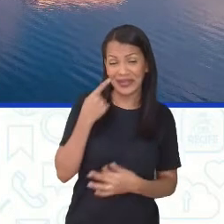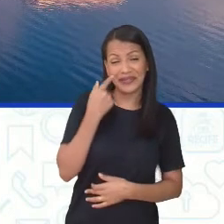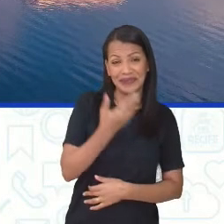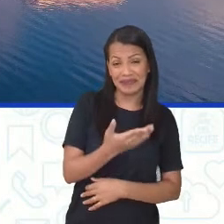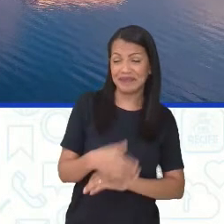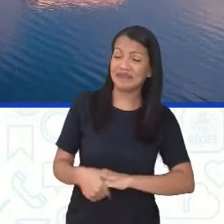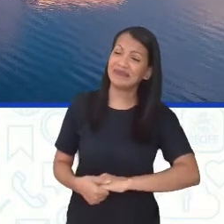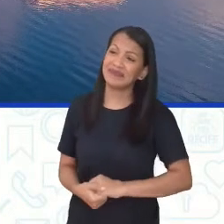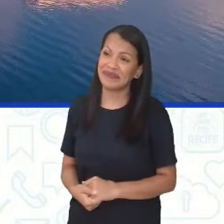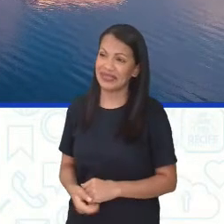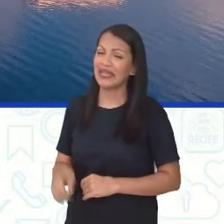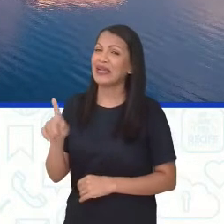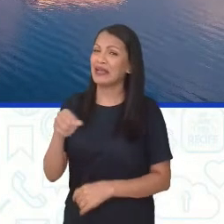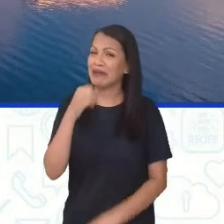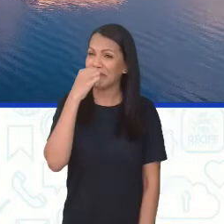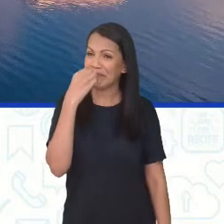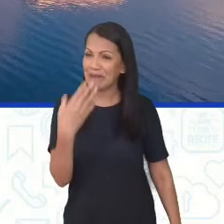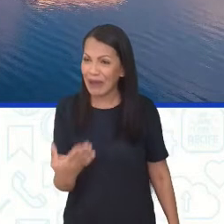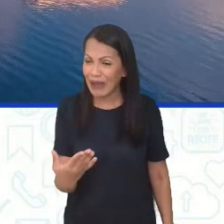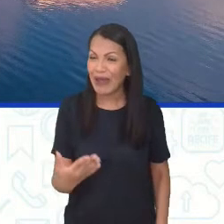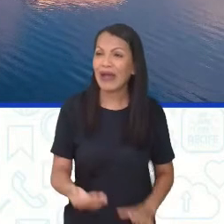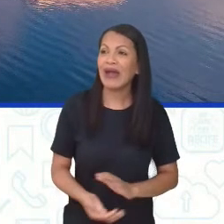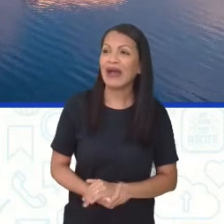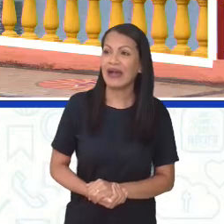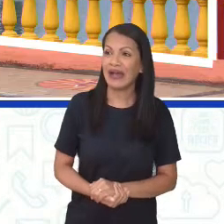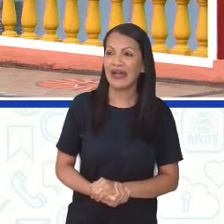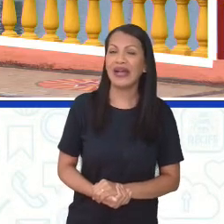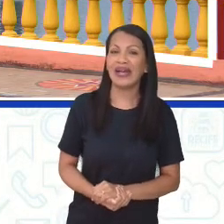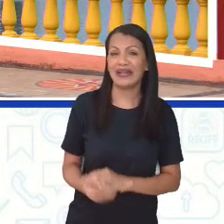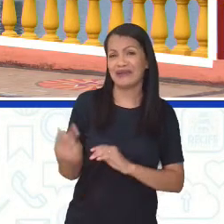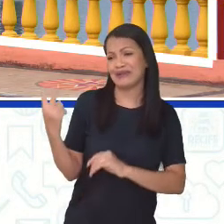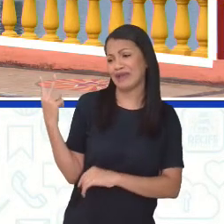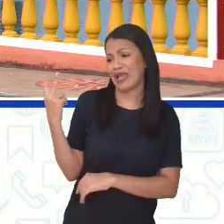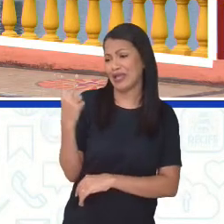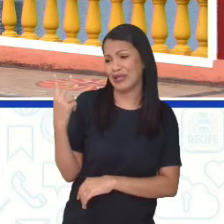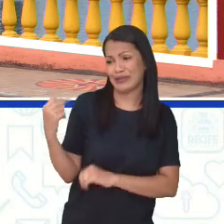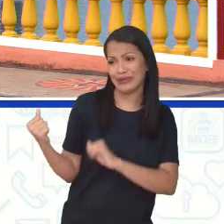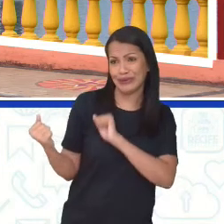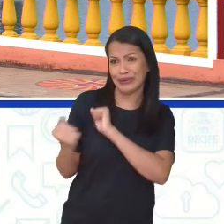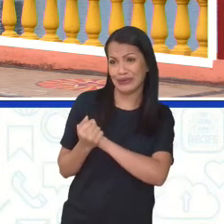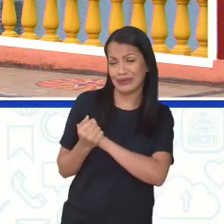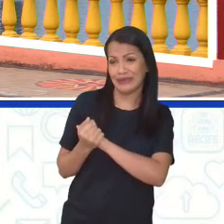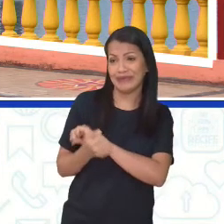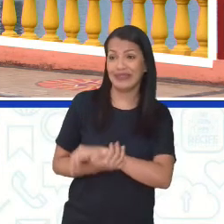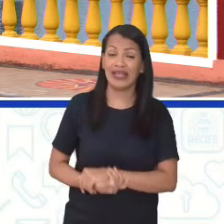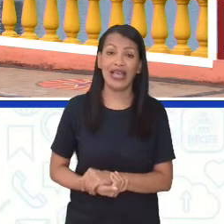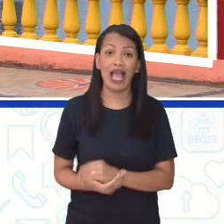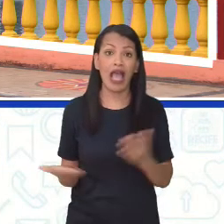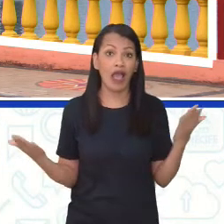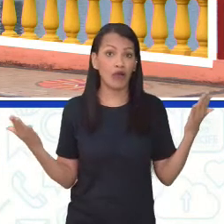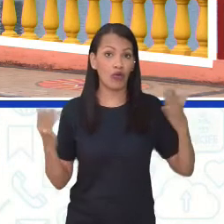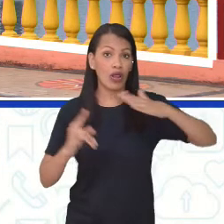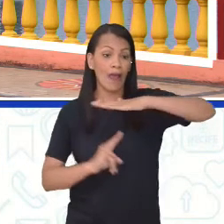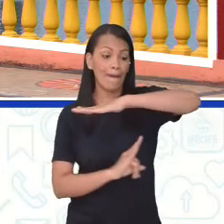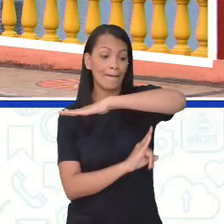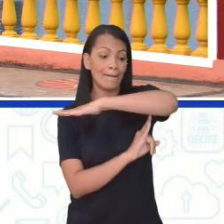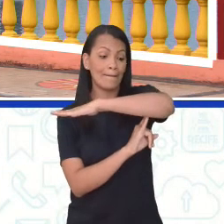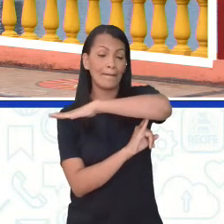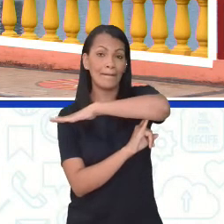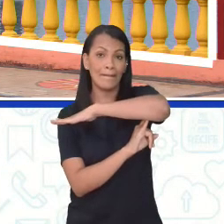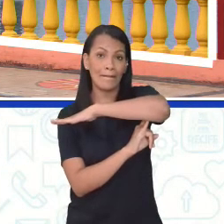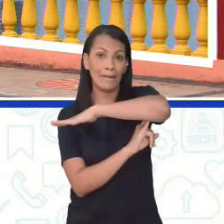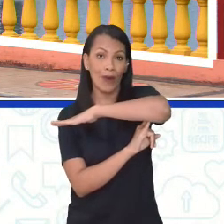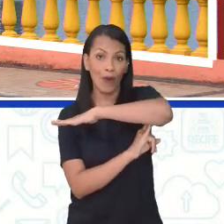Ó, é bom demais trabalhar com uma dupla. Bom, aqui eu trouxe uma ponte. Uma das